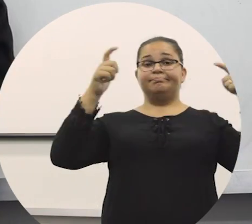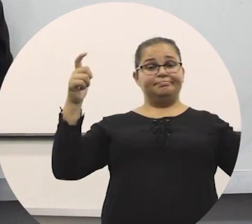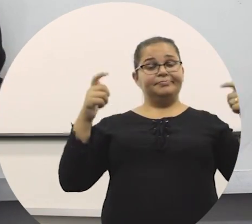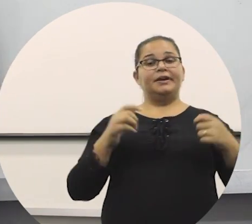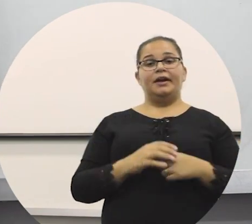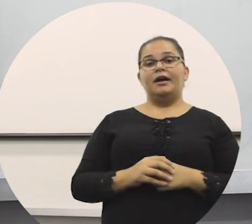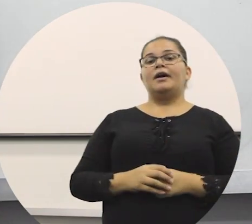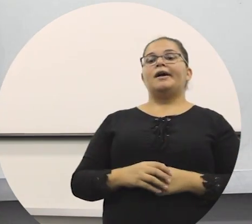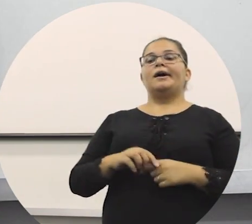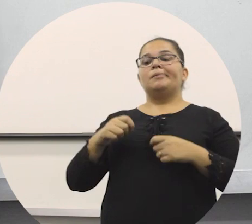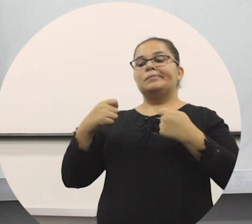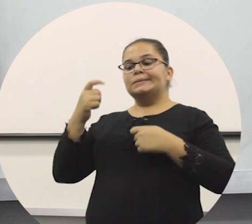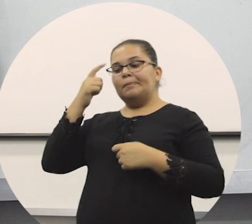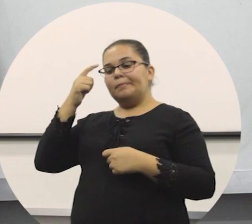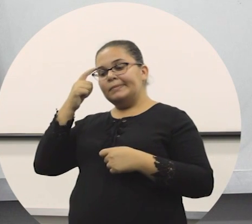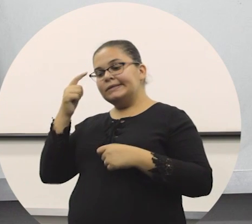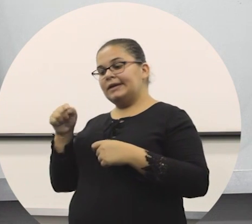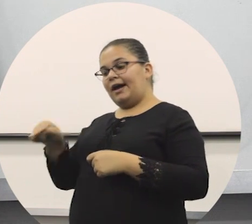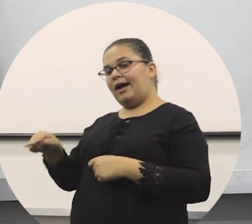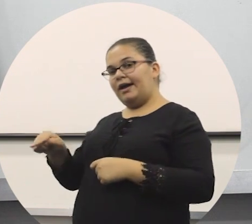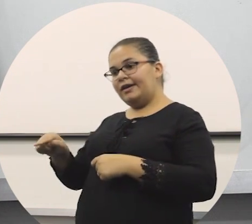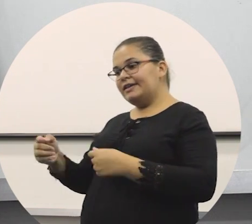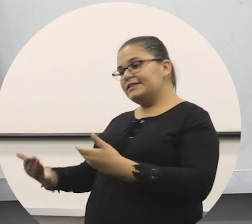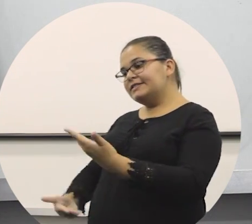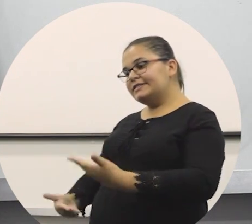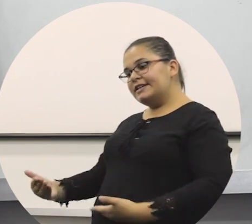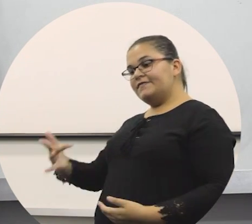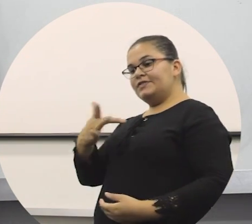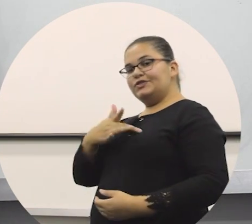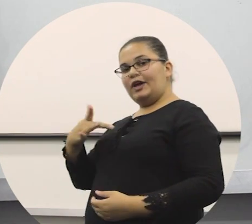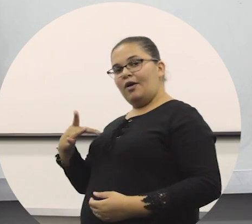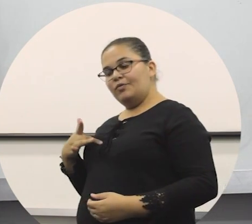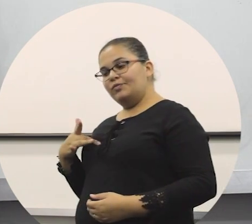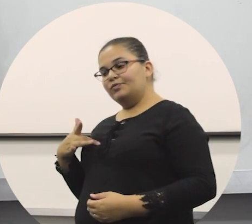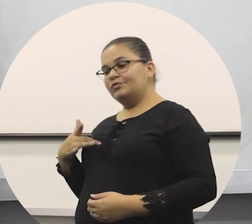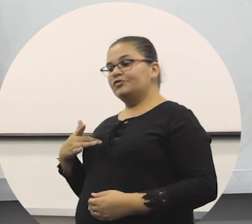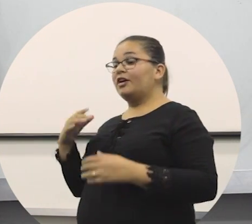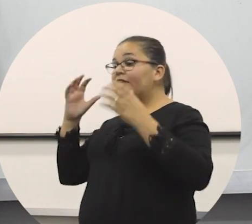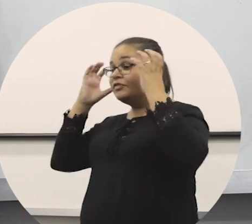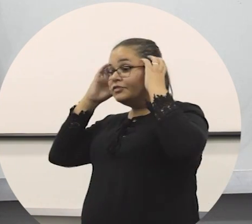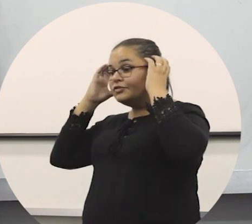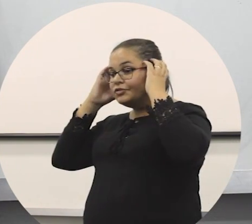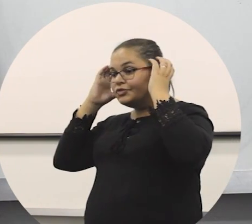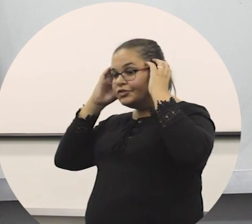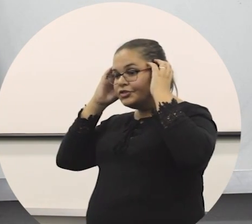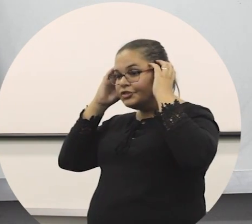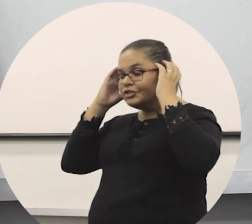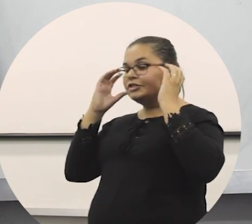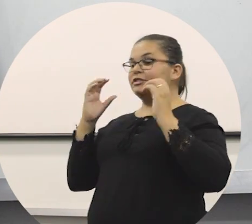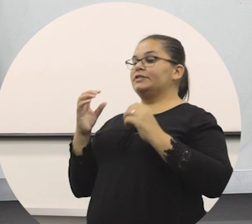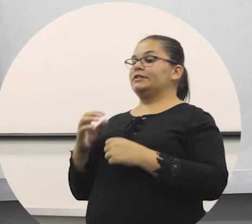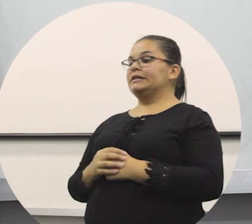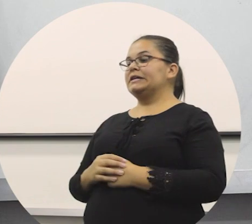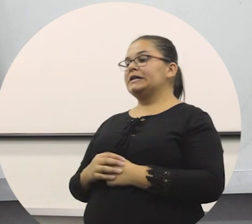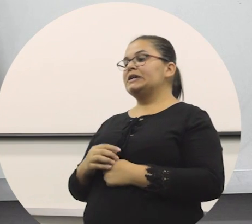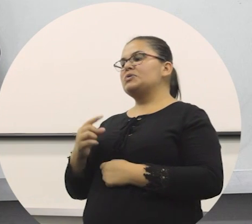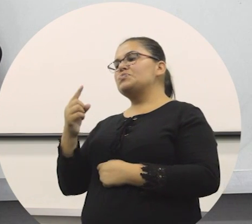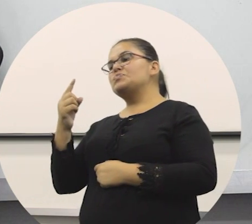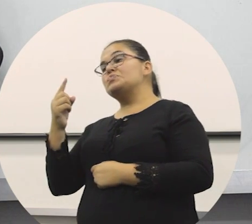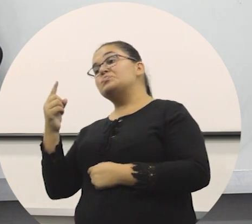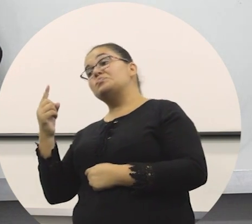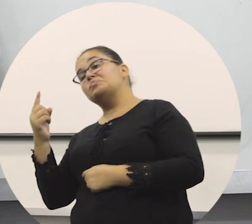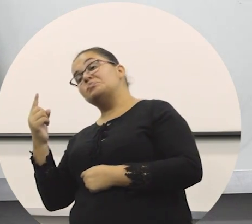escola, quando você pensar no serviço de saúde, ela vai ter disponível uma terapia fonoaudiológica por semana de oralidade, né? Duas,